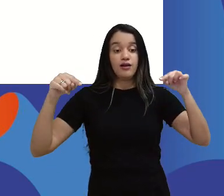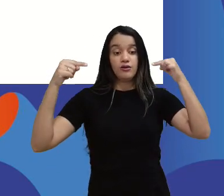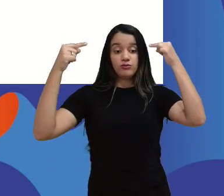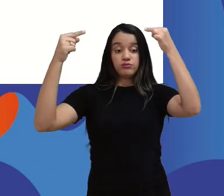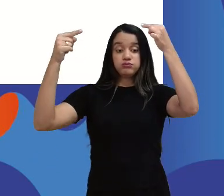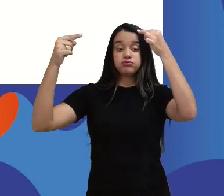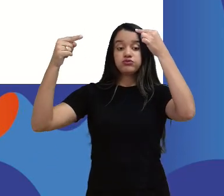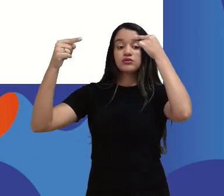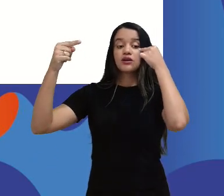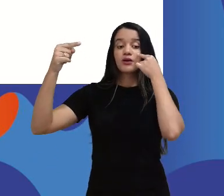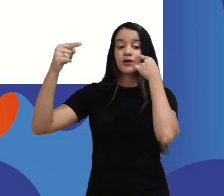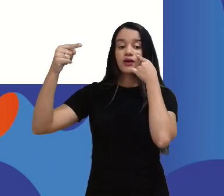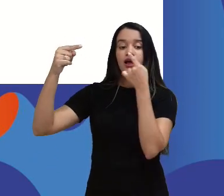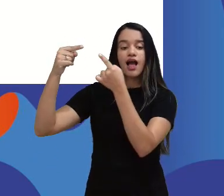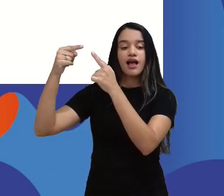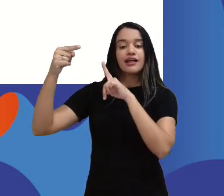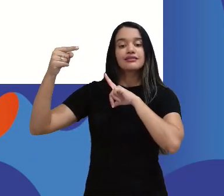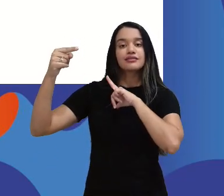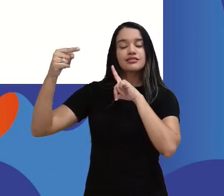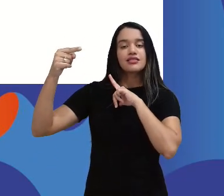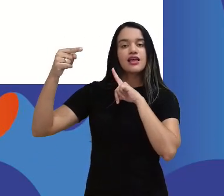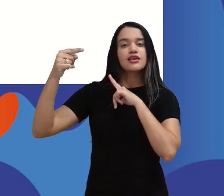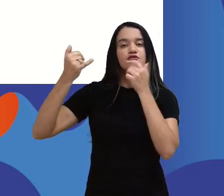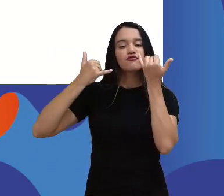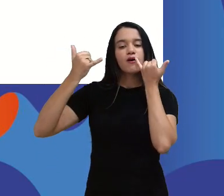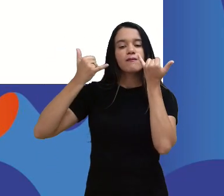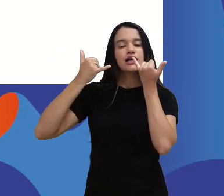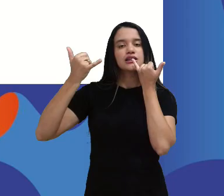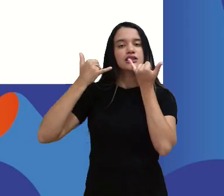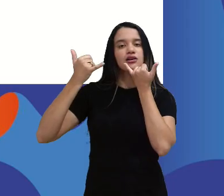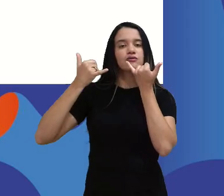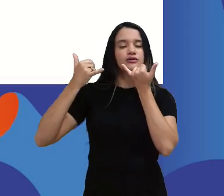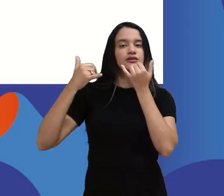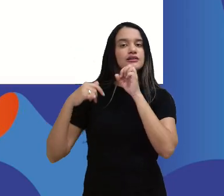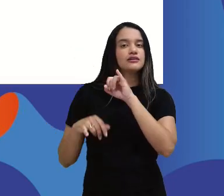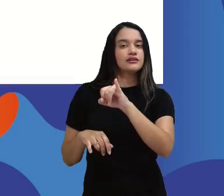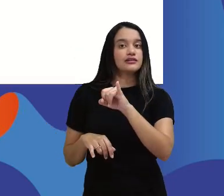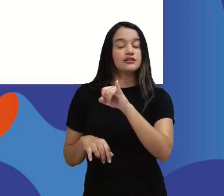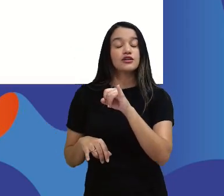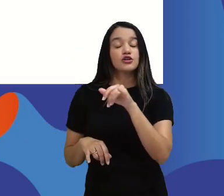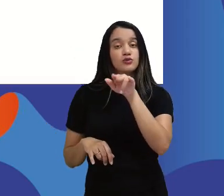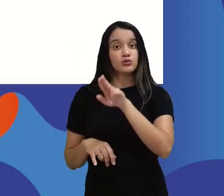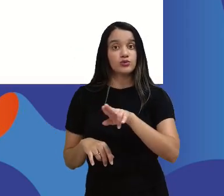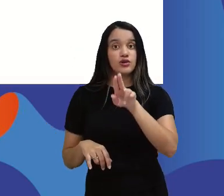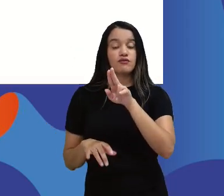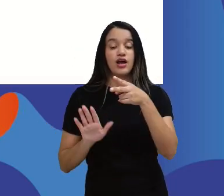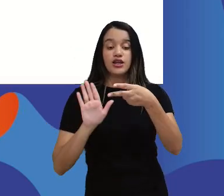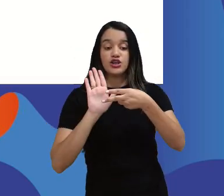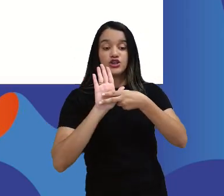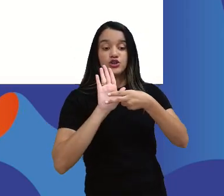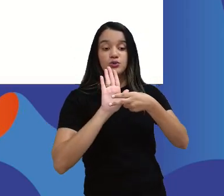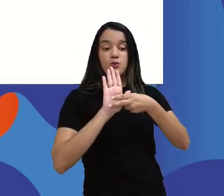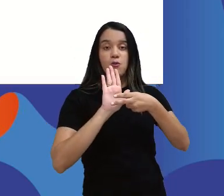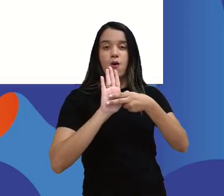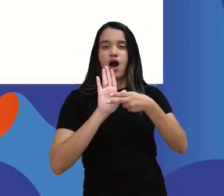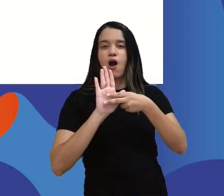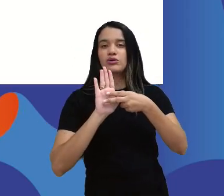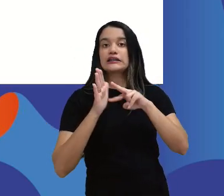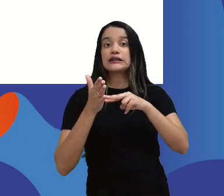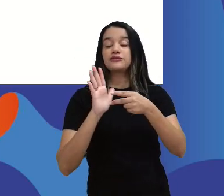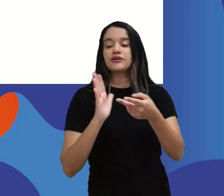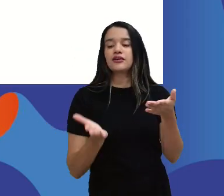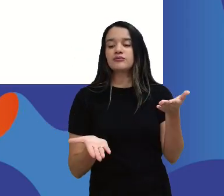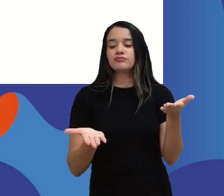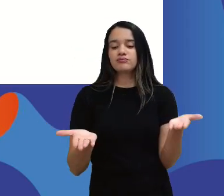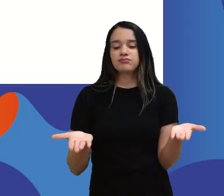que pode representar esse desequilíbrio. Se lá na equação eu utilizava o símbolo de igual para dizer que estava equilibrado,